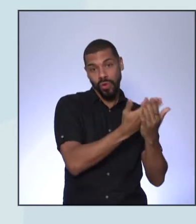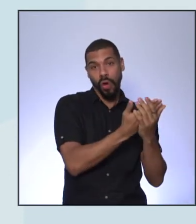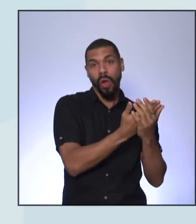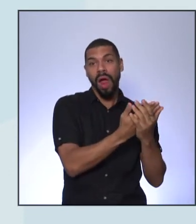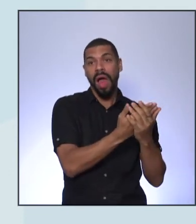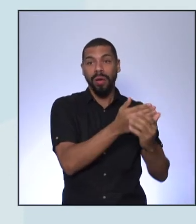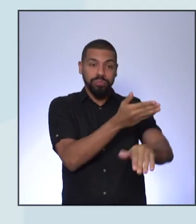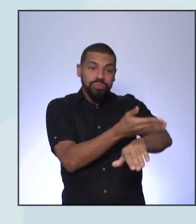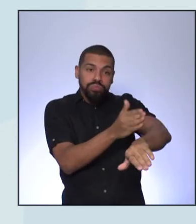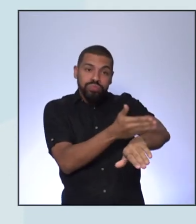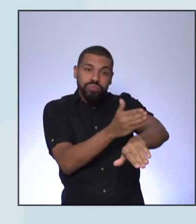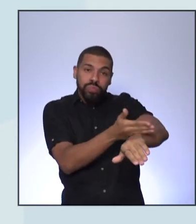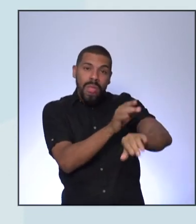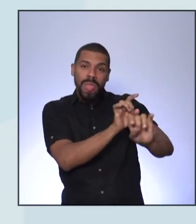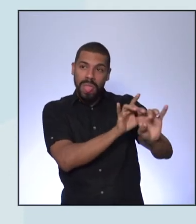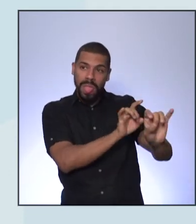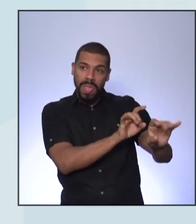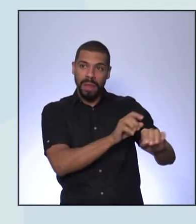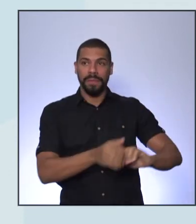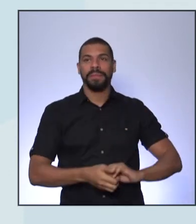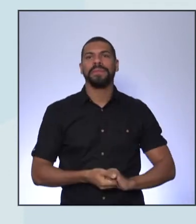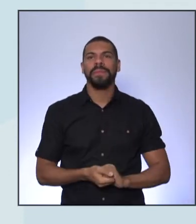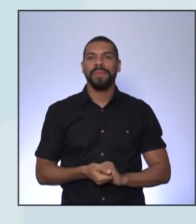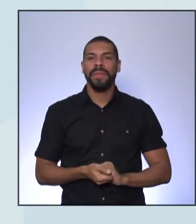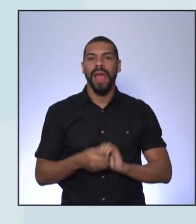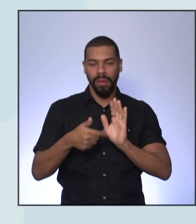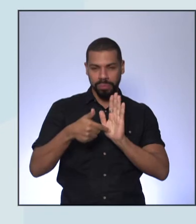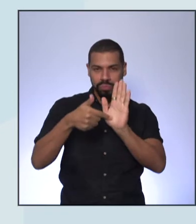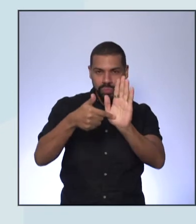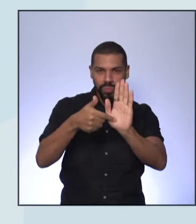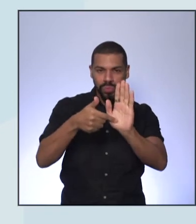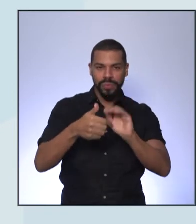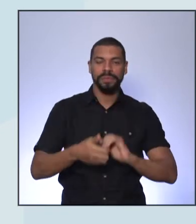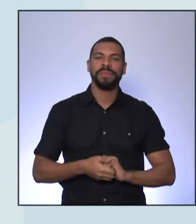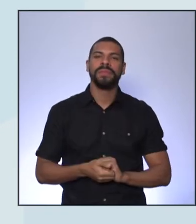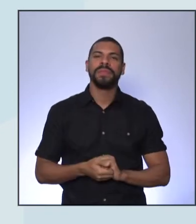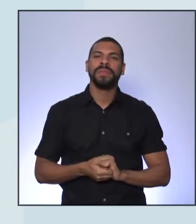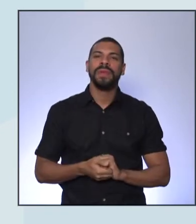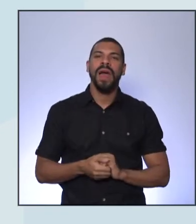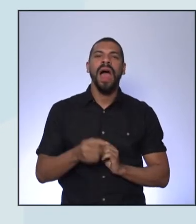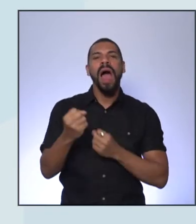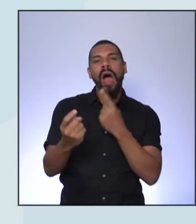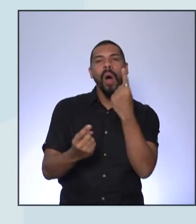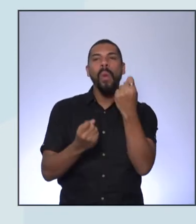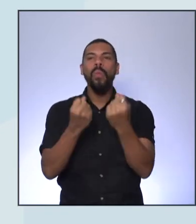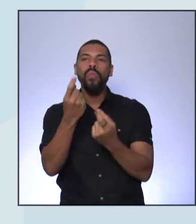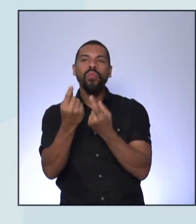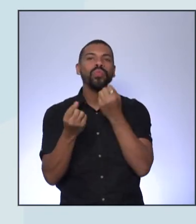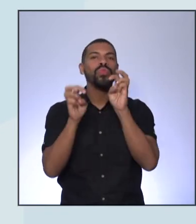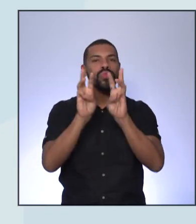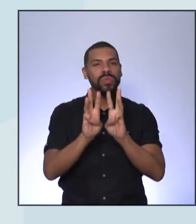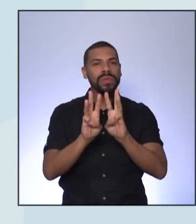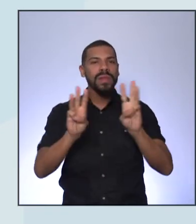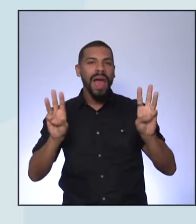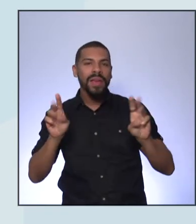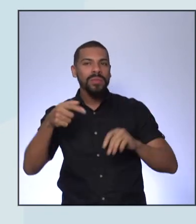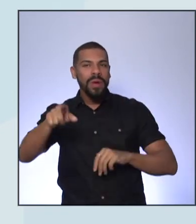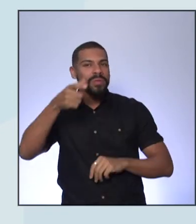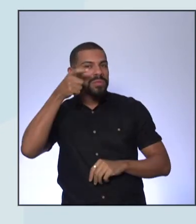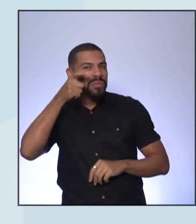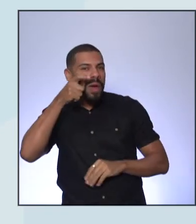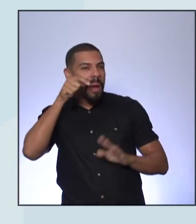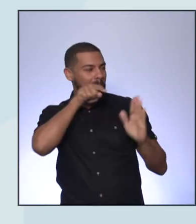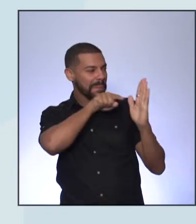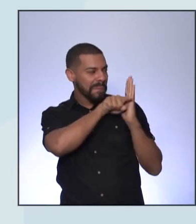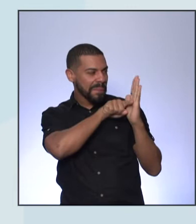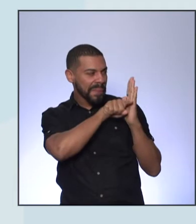técnica, um ensino médio técnico. Eu trouxe para vocês um pouco alguns sites que seria interessante vocês fazerem o quê? Pesquisar